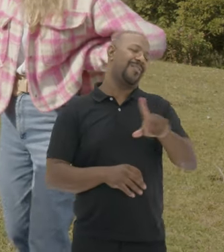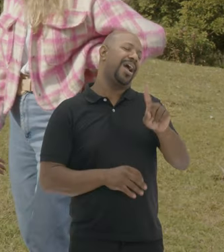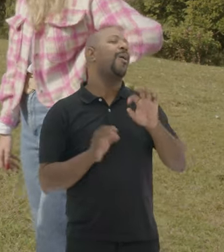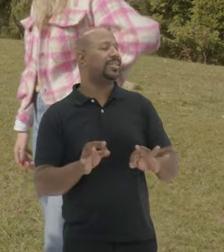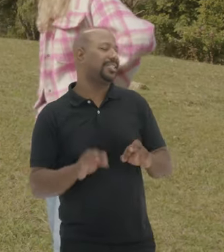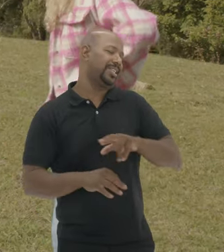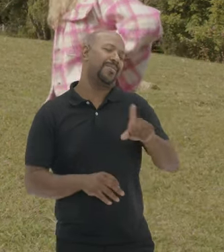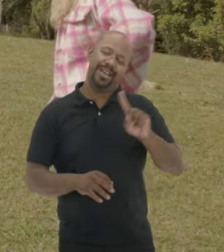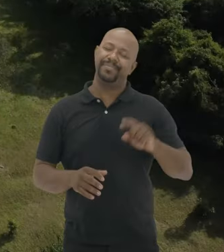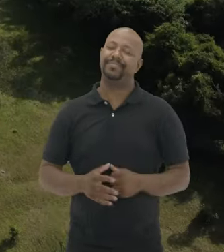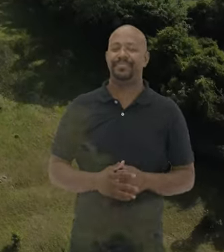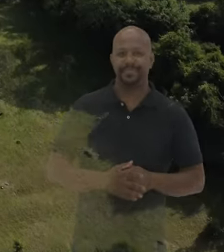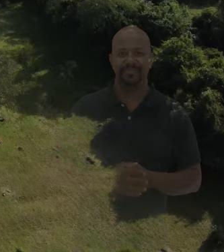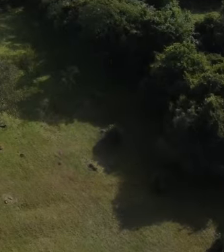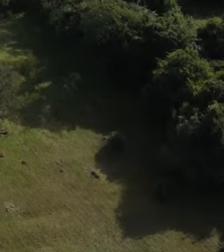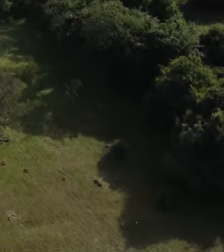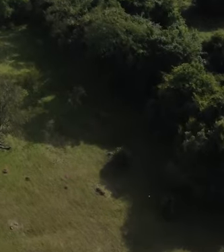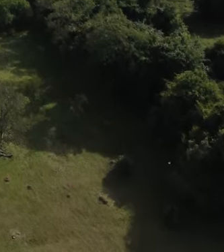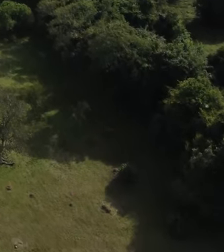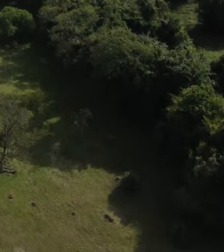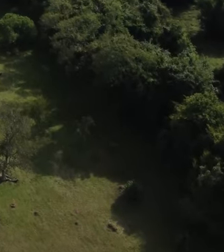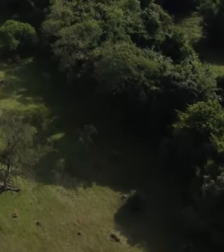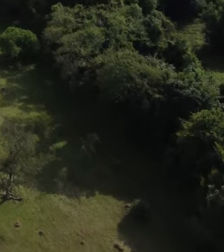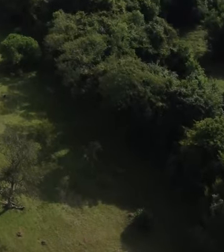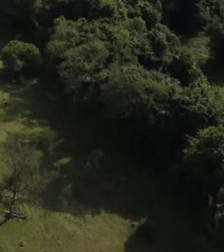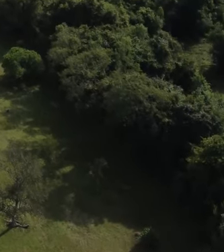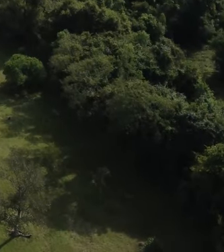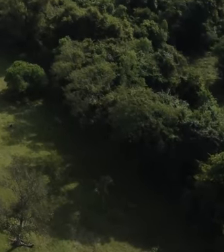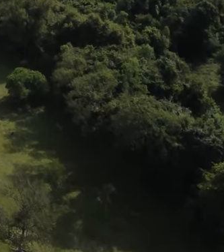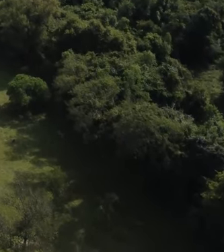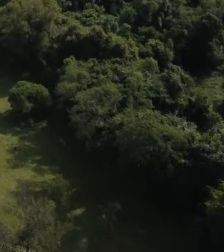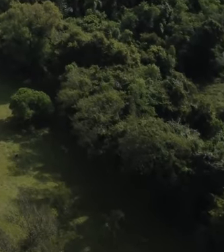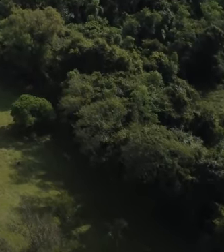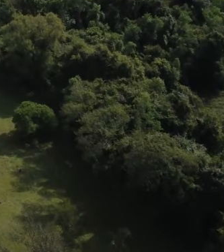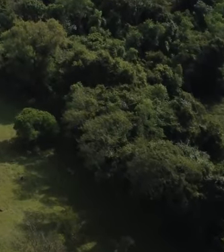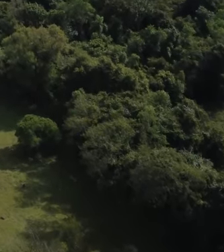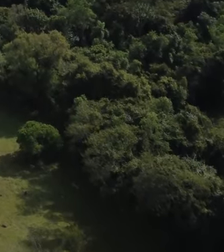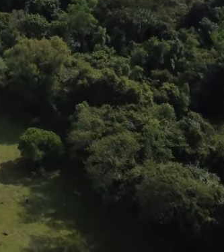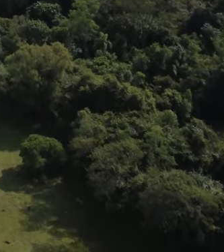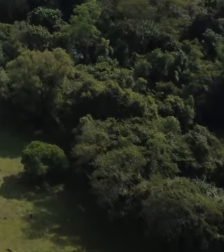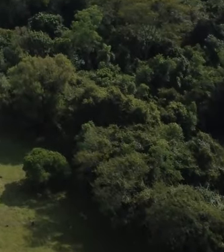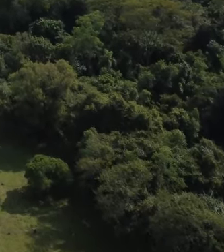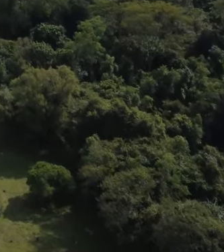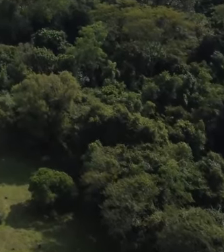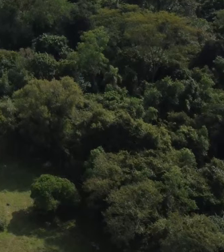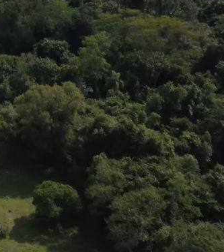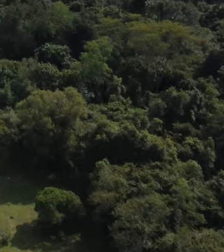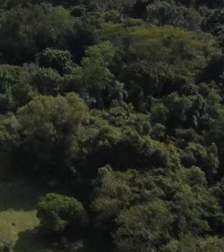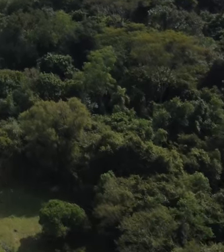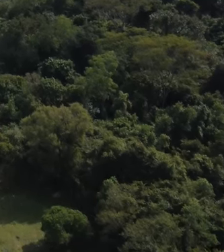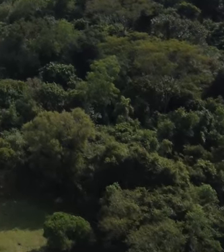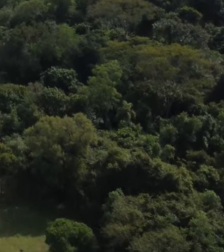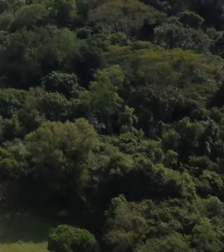Com certeza não é imagem aérea do local com mata fechada no entorno e algumas pequenas casas de campo ou fundo